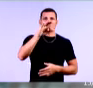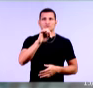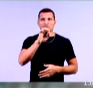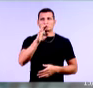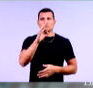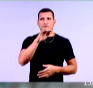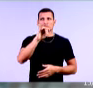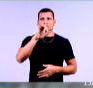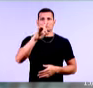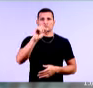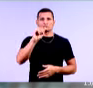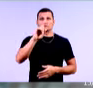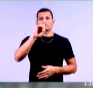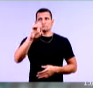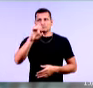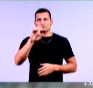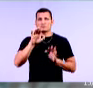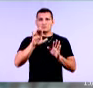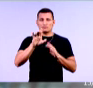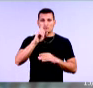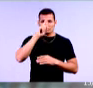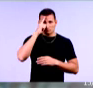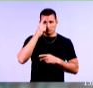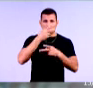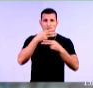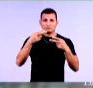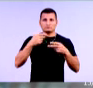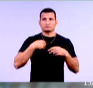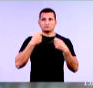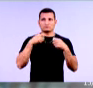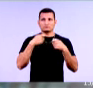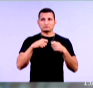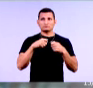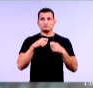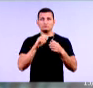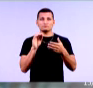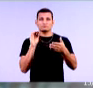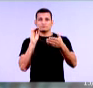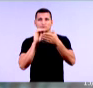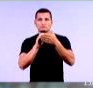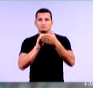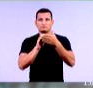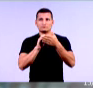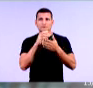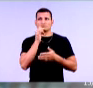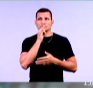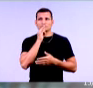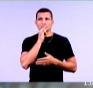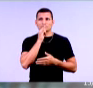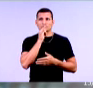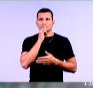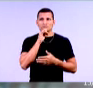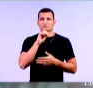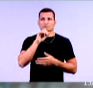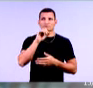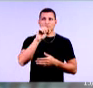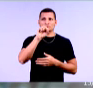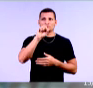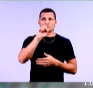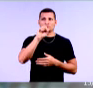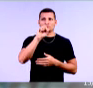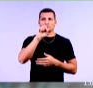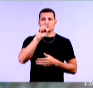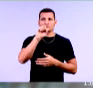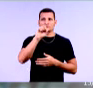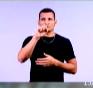idade. Agora, para criar um objeto, eu preciso declarar, por exemplo, smartphone